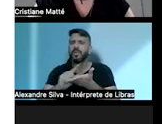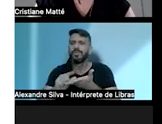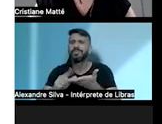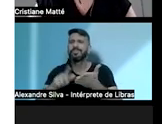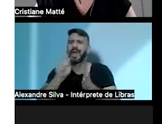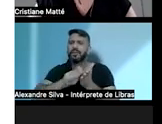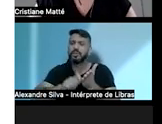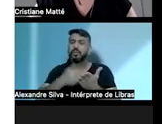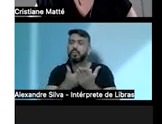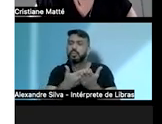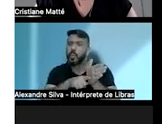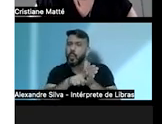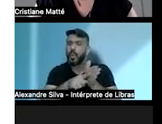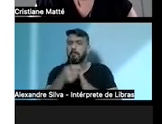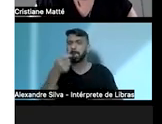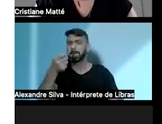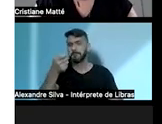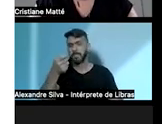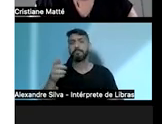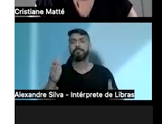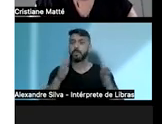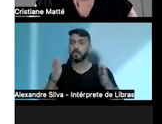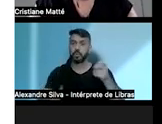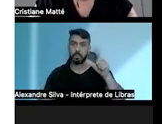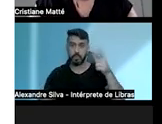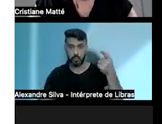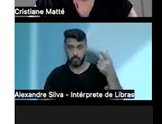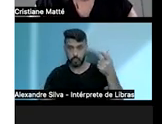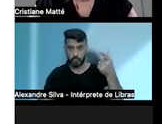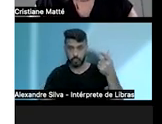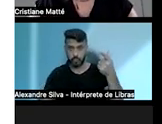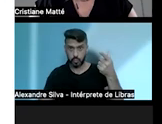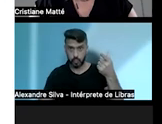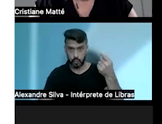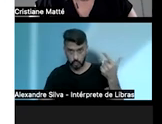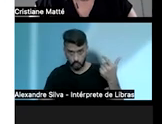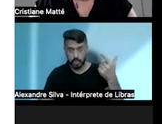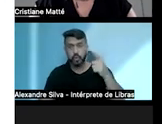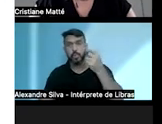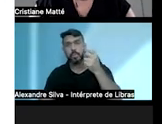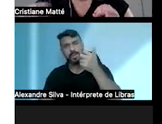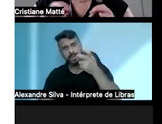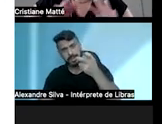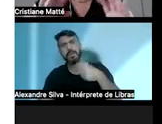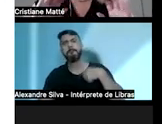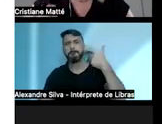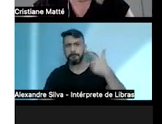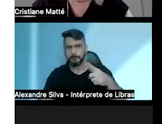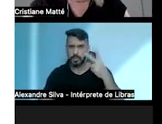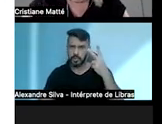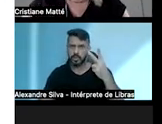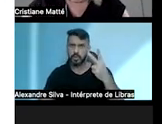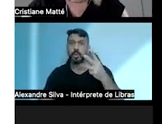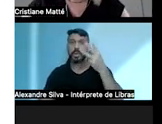coisa. Na década, então, de 2000 até 2015, saíram mais 2 guidelines, e aqui, então, já se liberou